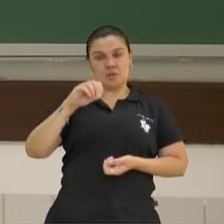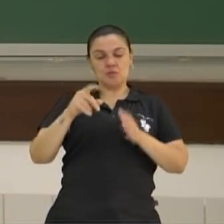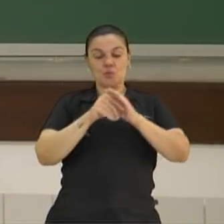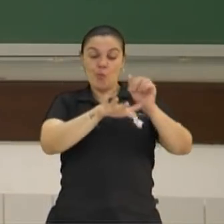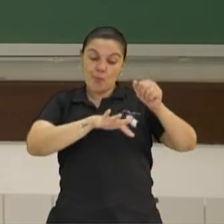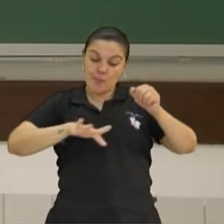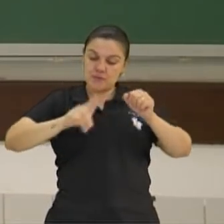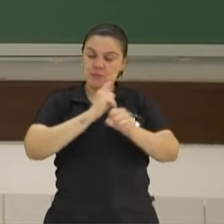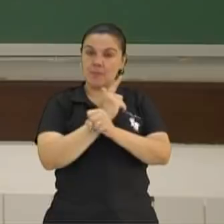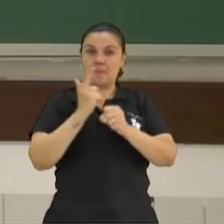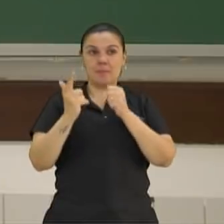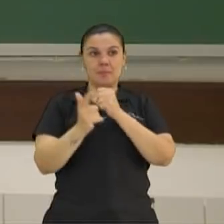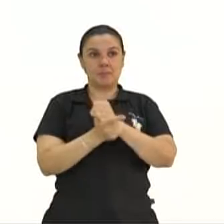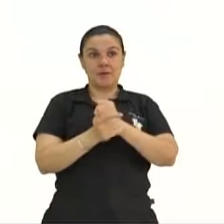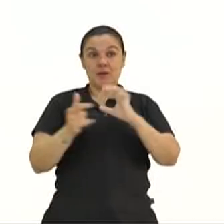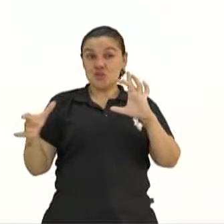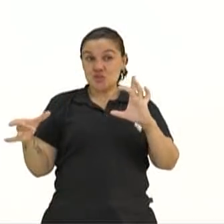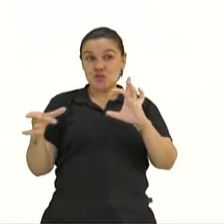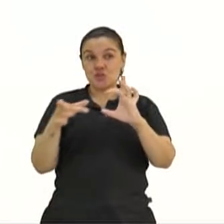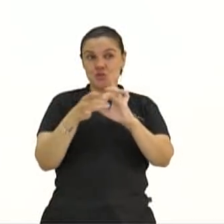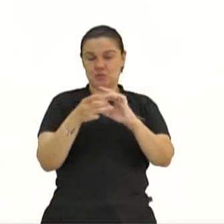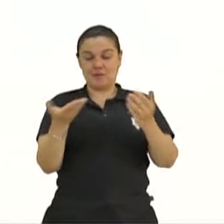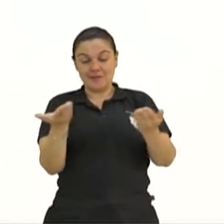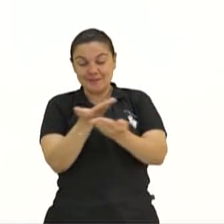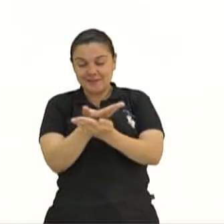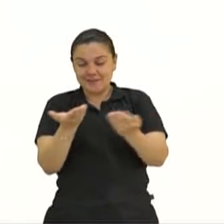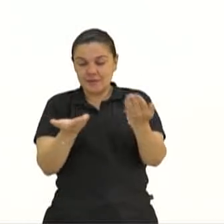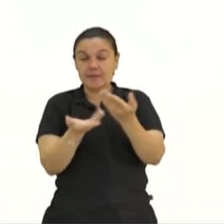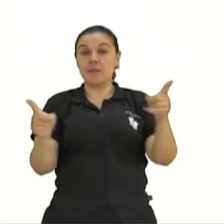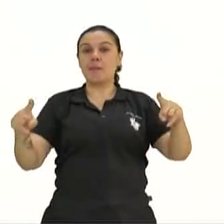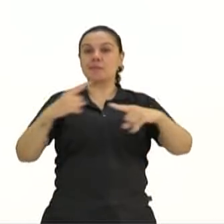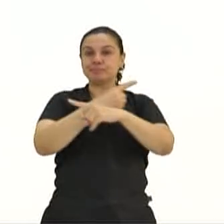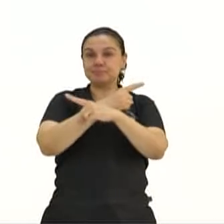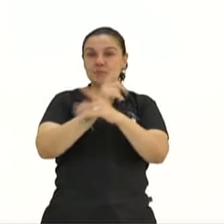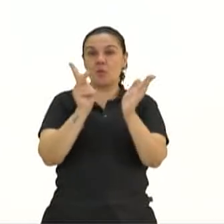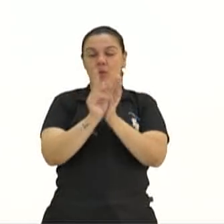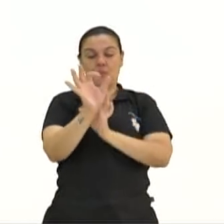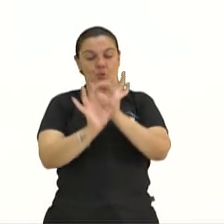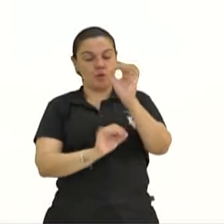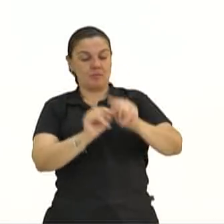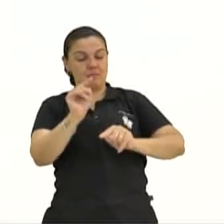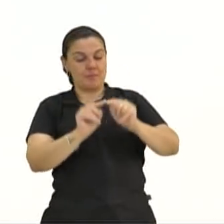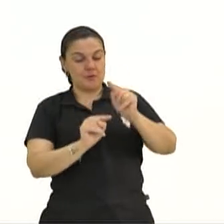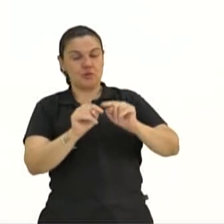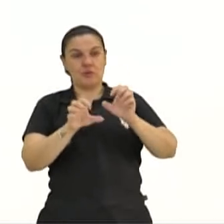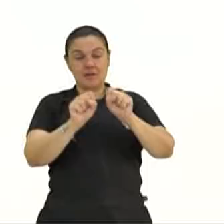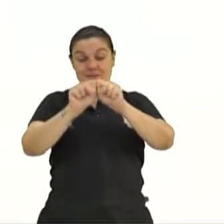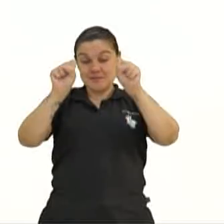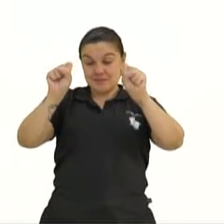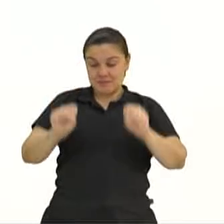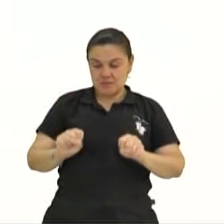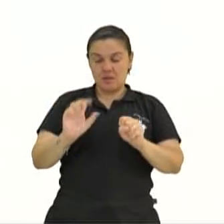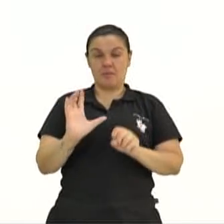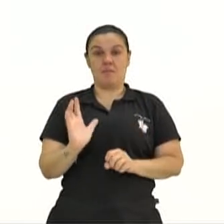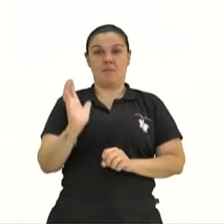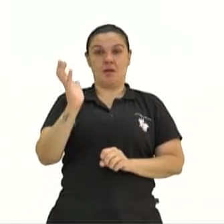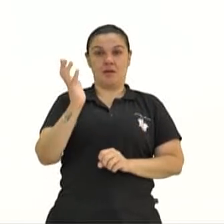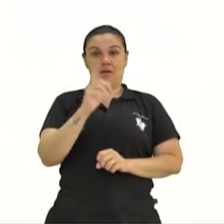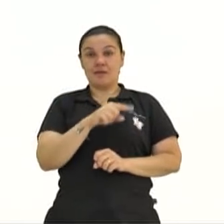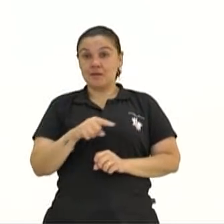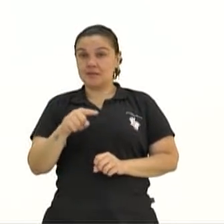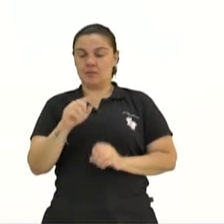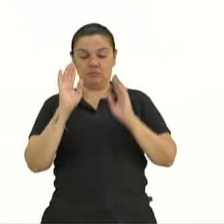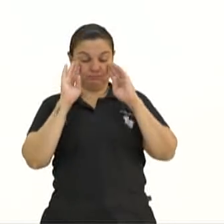conjunto indissociável, solidário e também contraditório de sistemas, objetos e sistemas de ações não